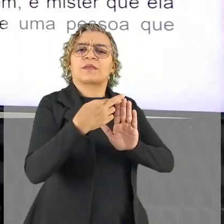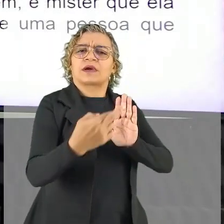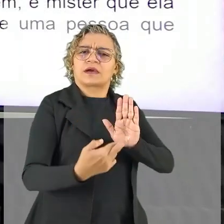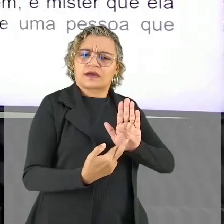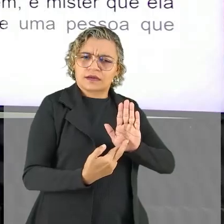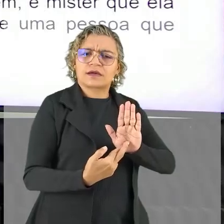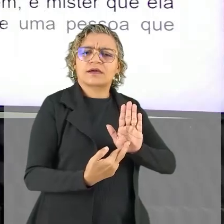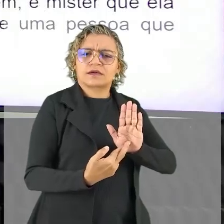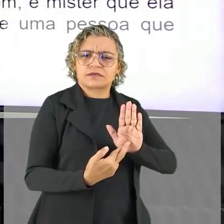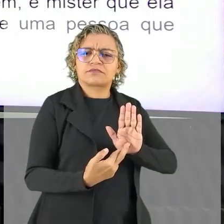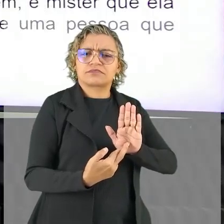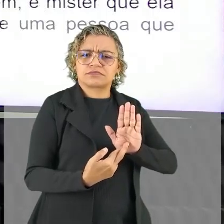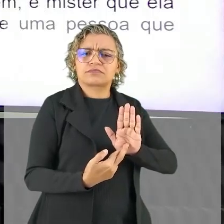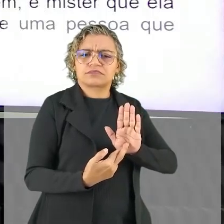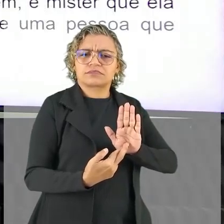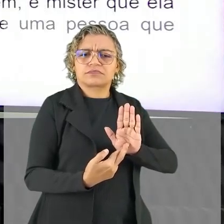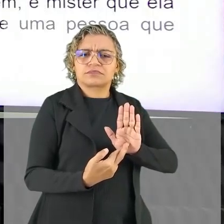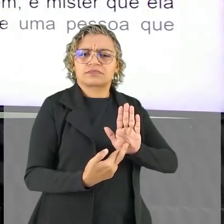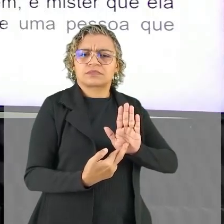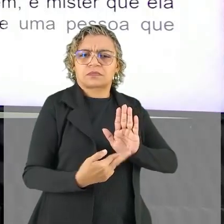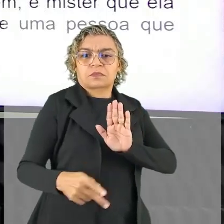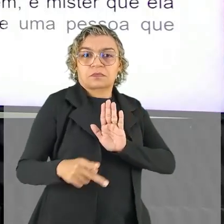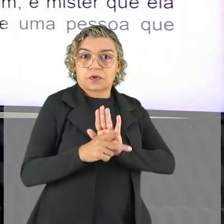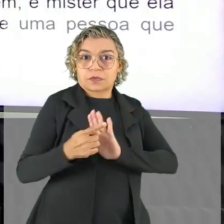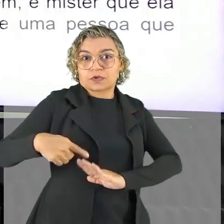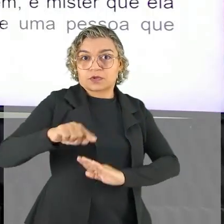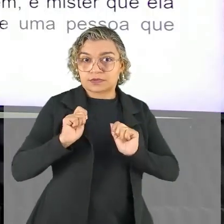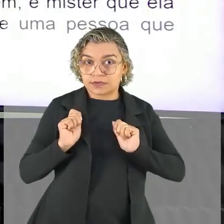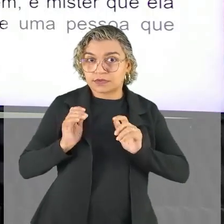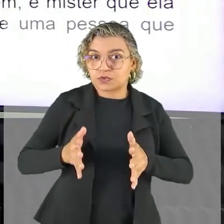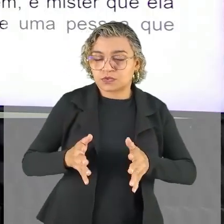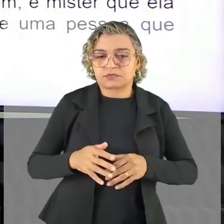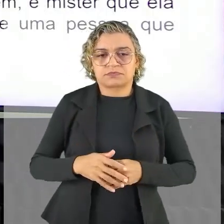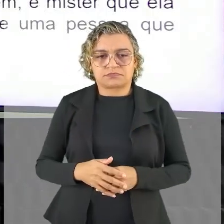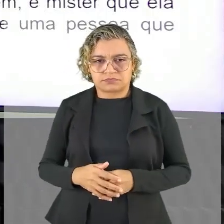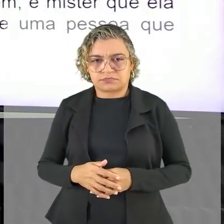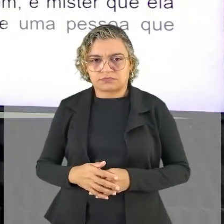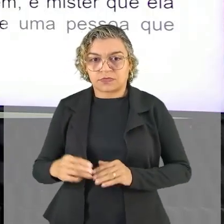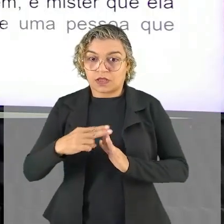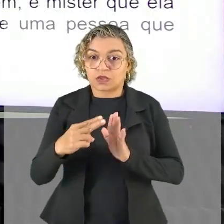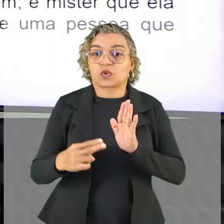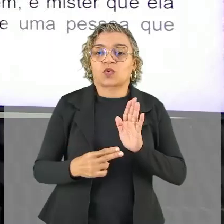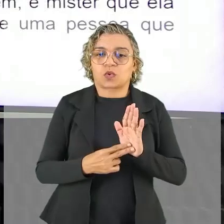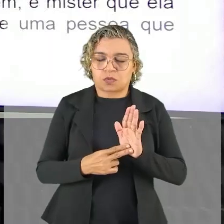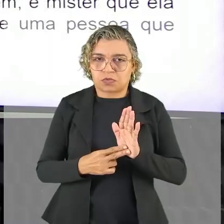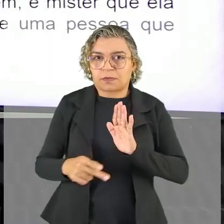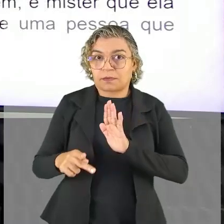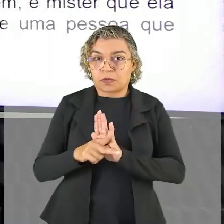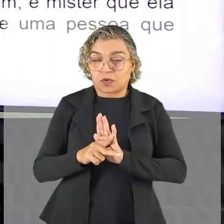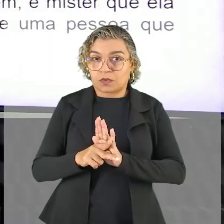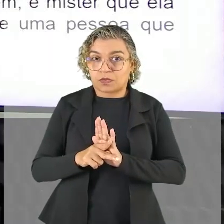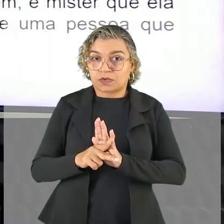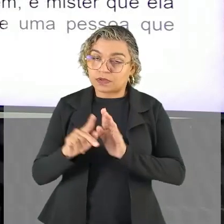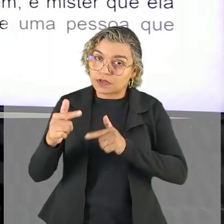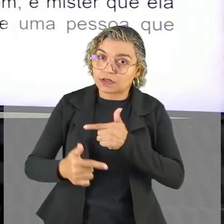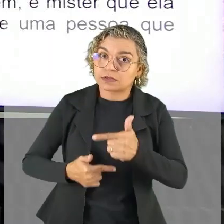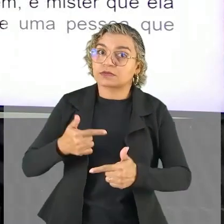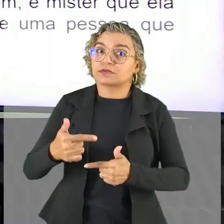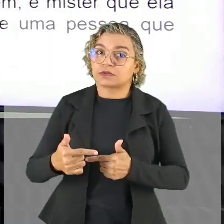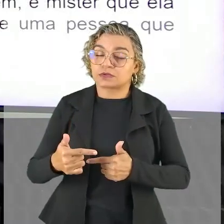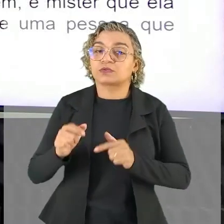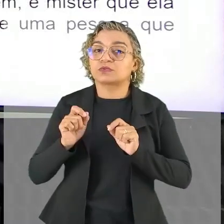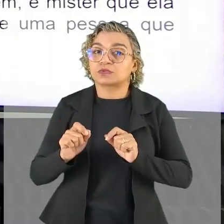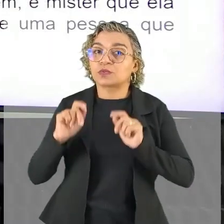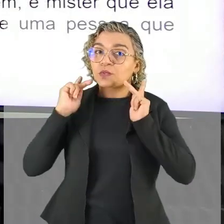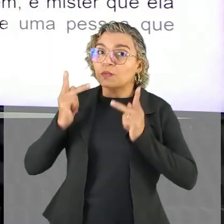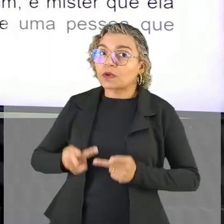um preceito relativo às nossas ações. Ora, a norma suprema dos atos humanos é a razão.